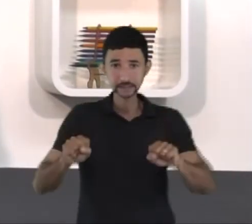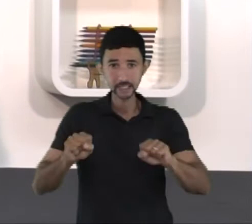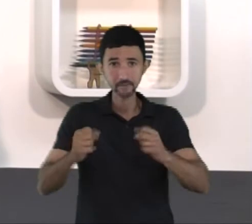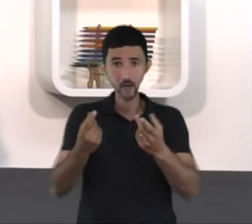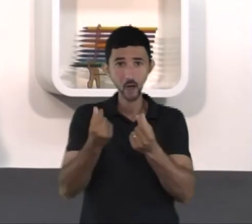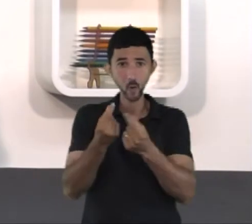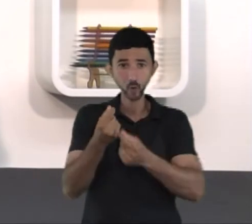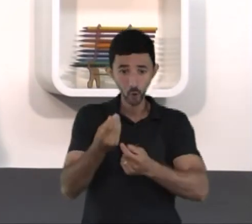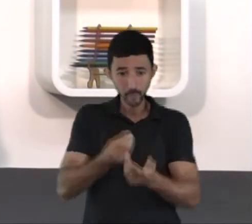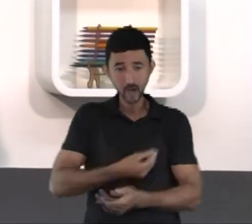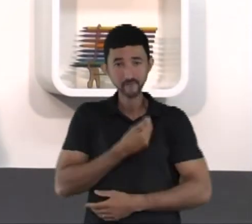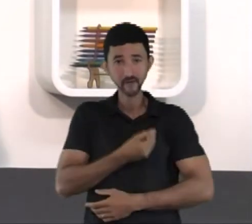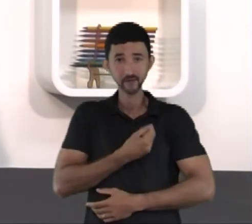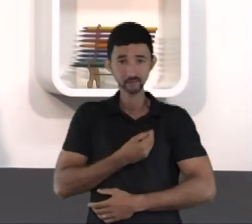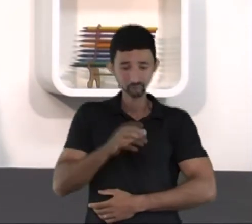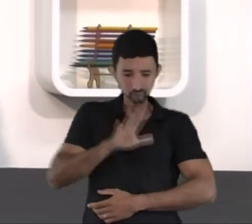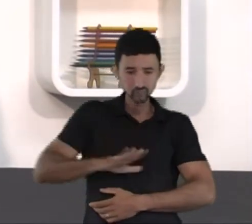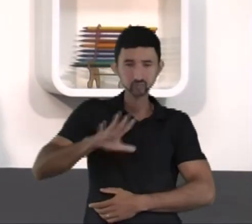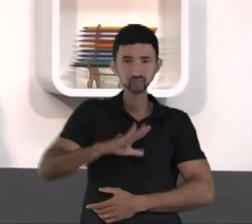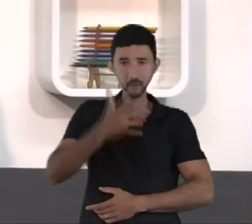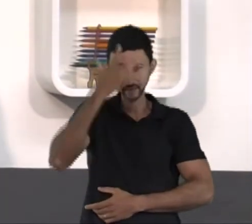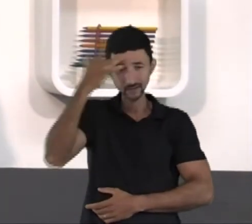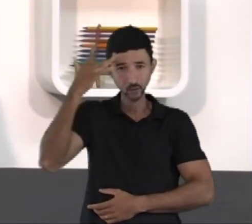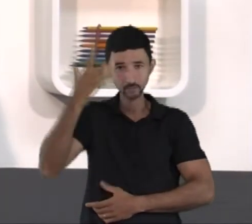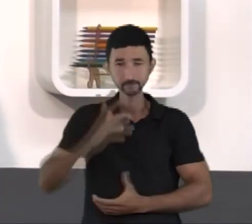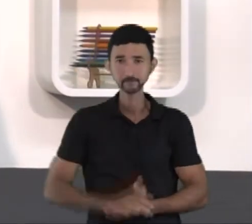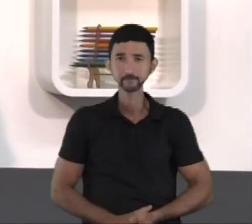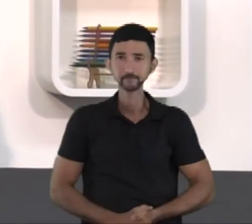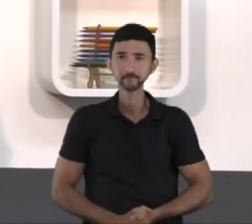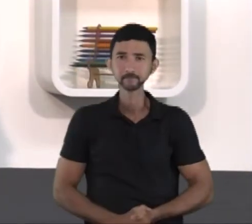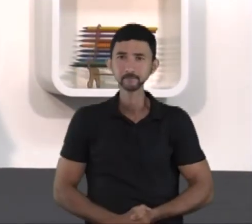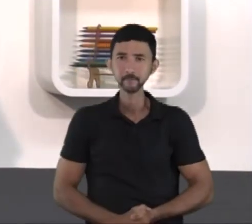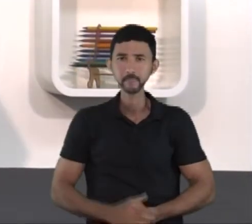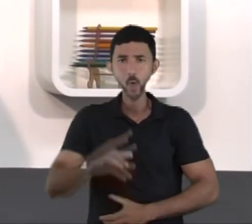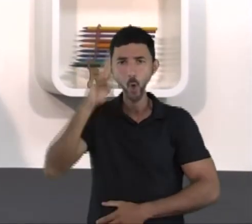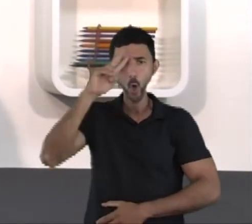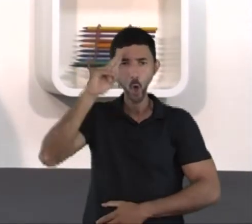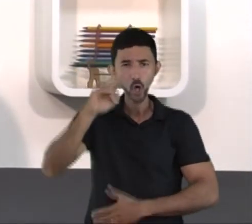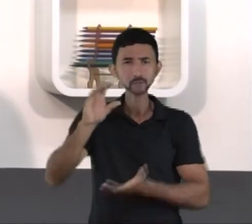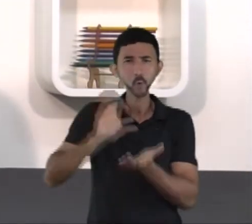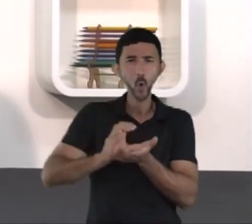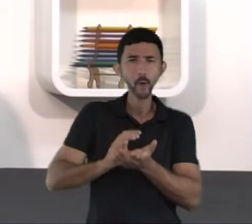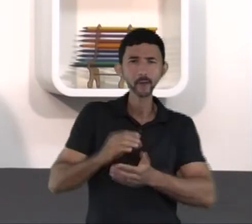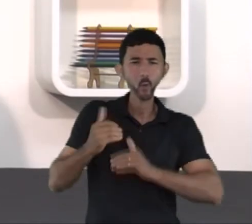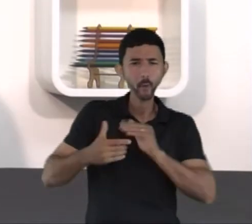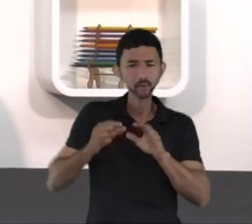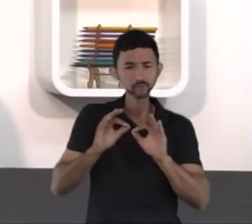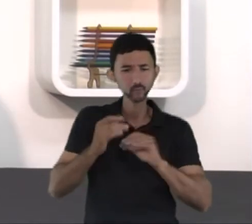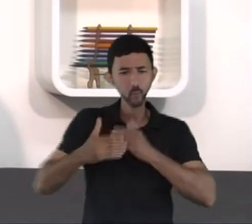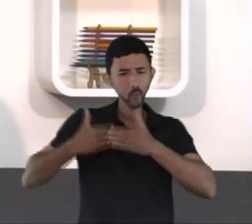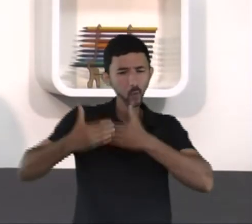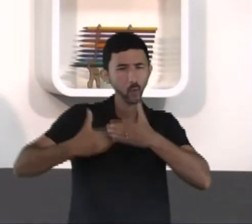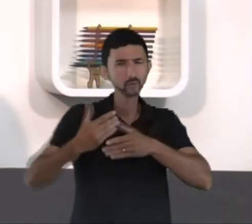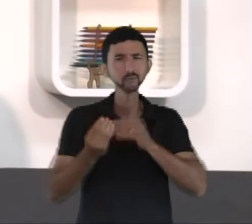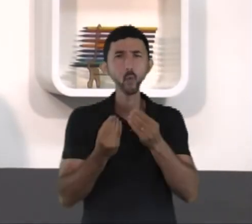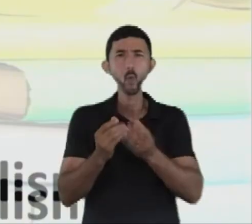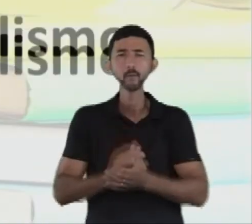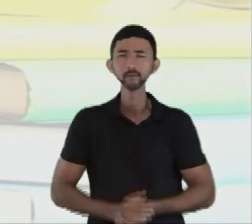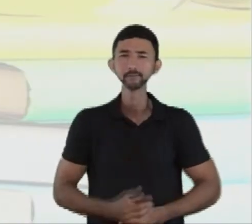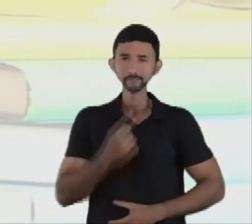vivemos. Tá bom? Vamos falar agora um pouco da história do capitalismo. Como foi que ele foi se desenhando até agora? Vamos